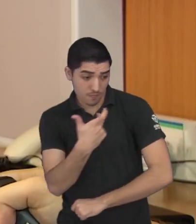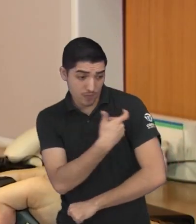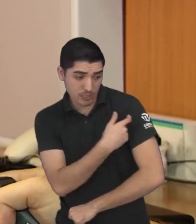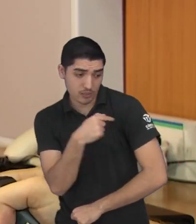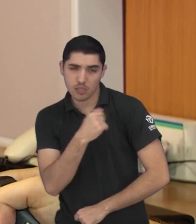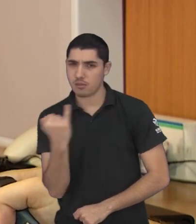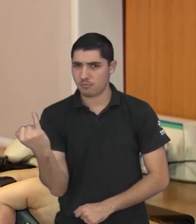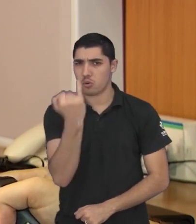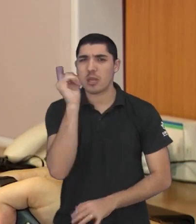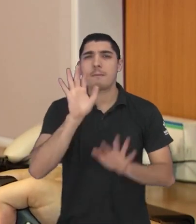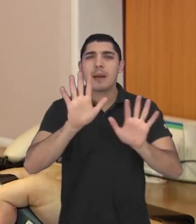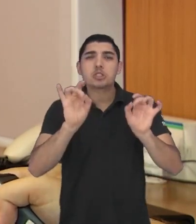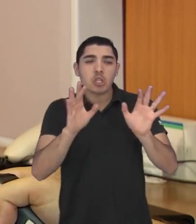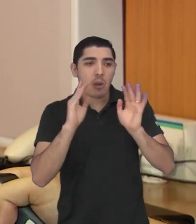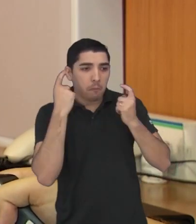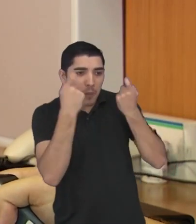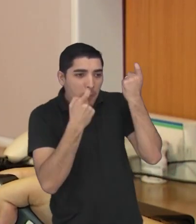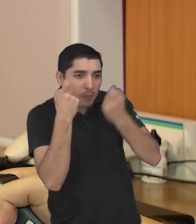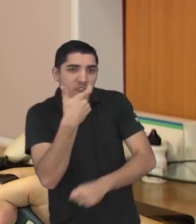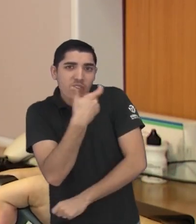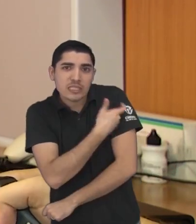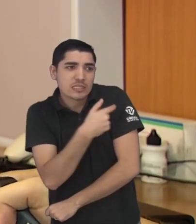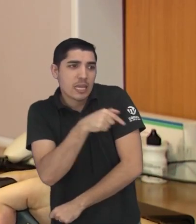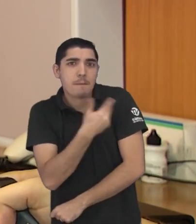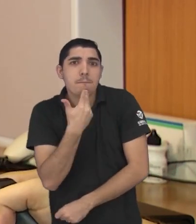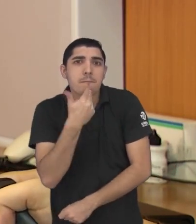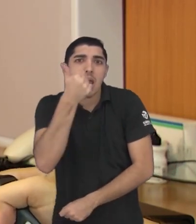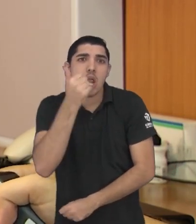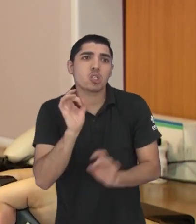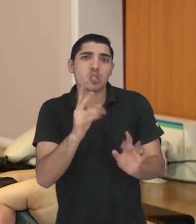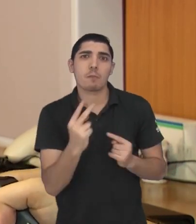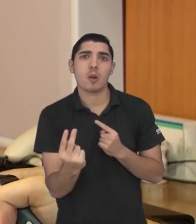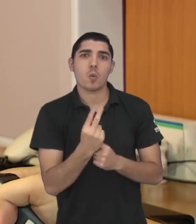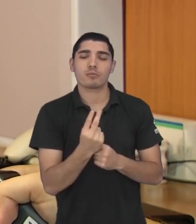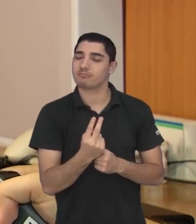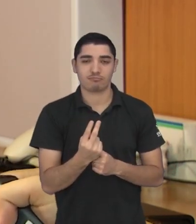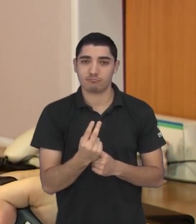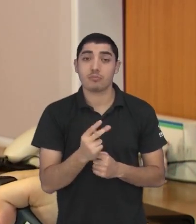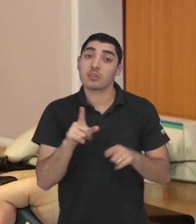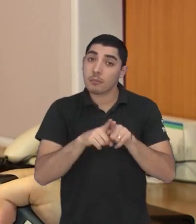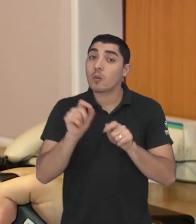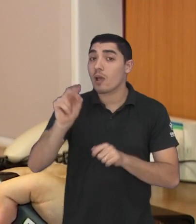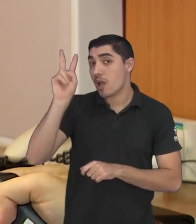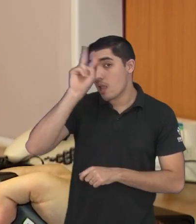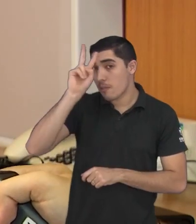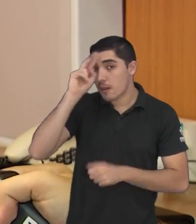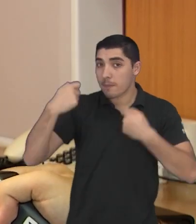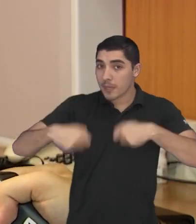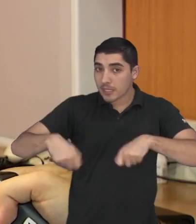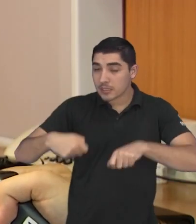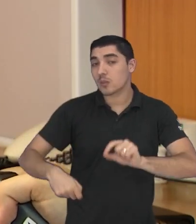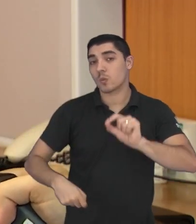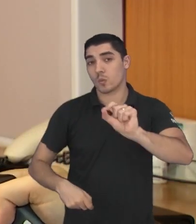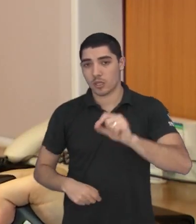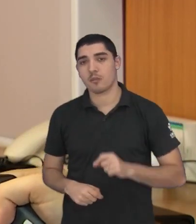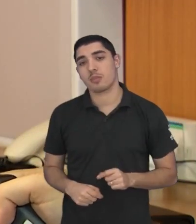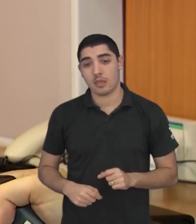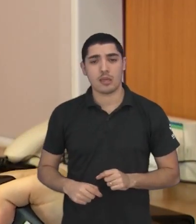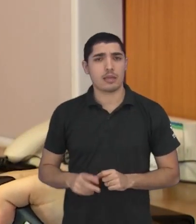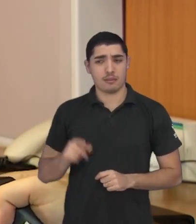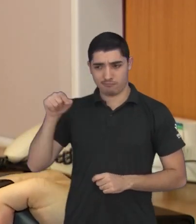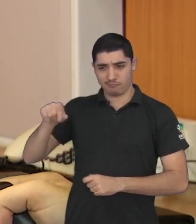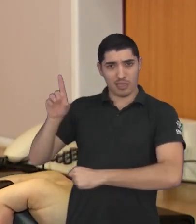trânsito, o poder público estuda constantemente a modernização das operações. Uma das estratégias é o CSI, Centro